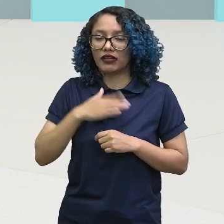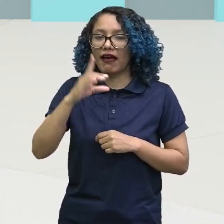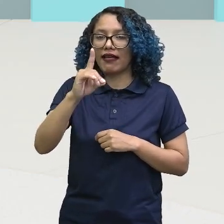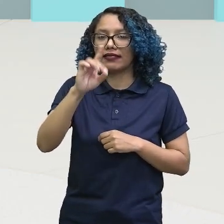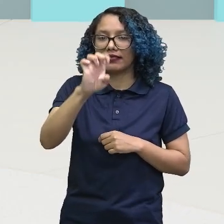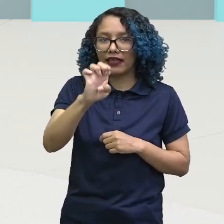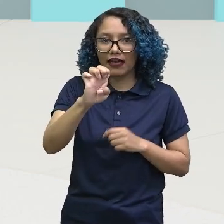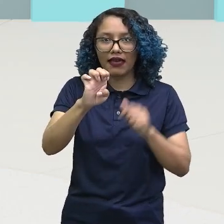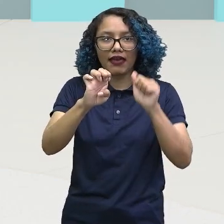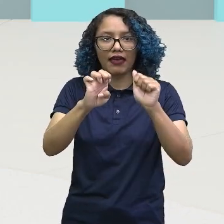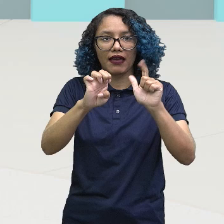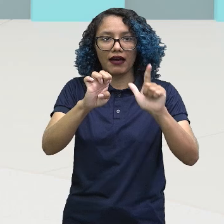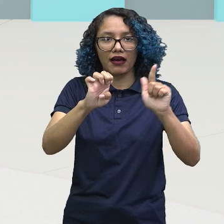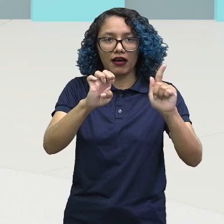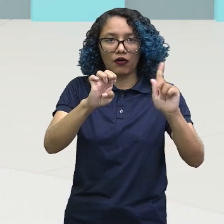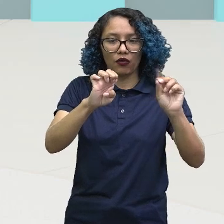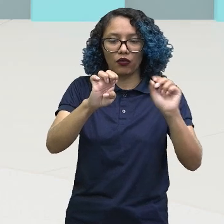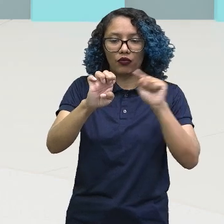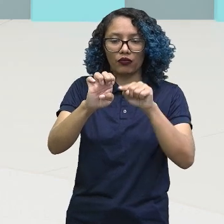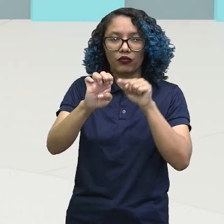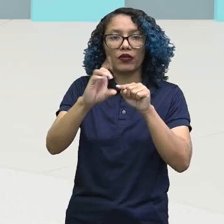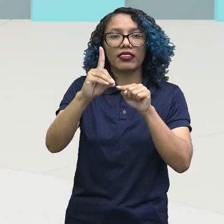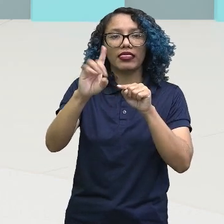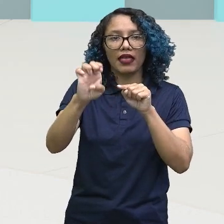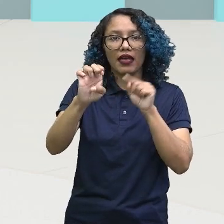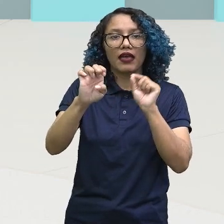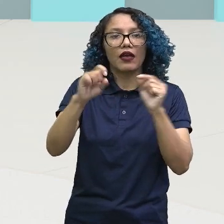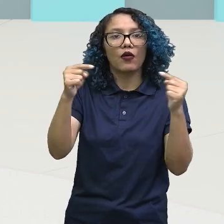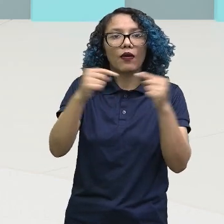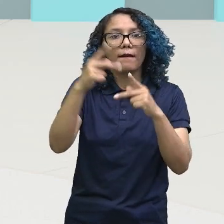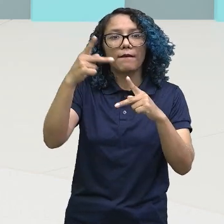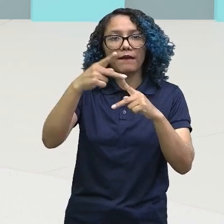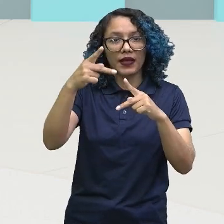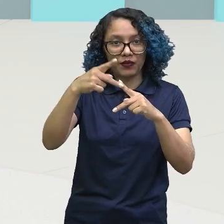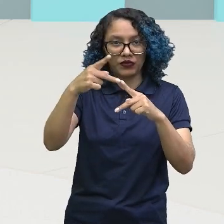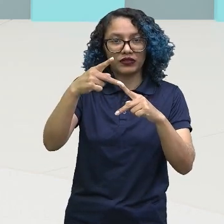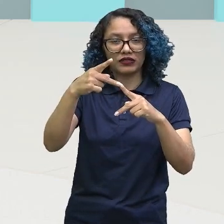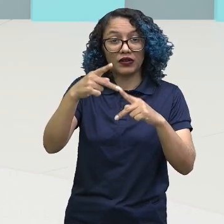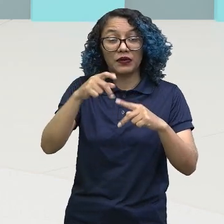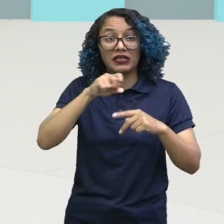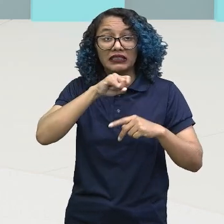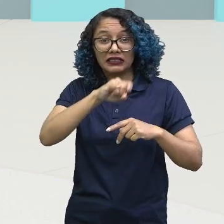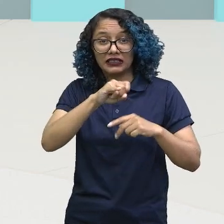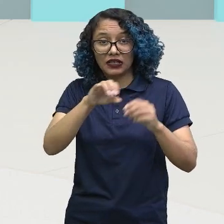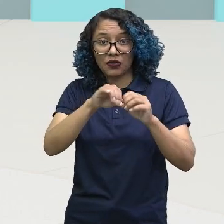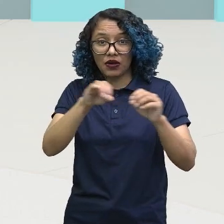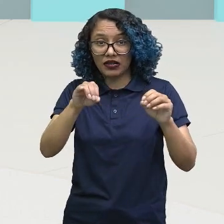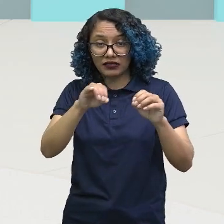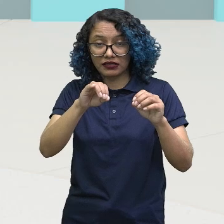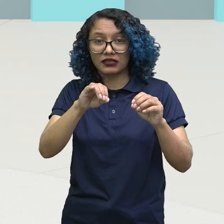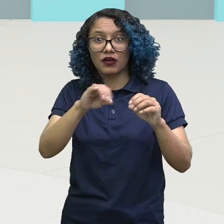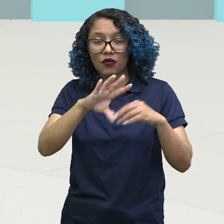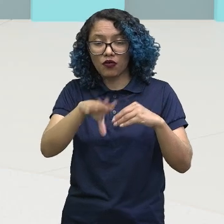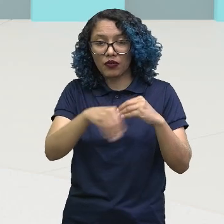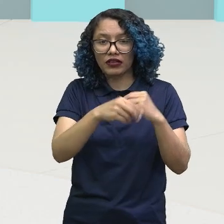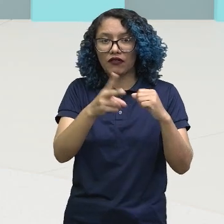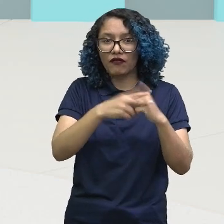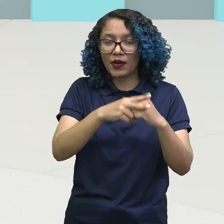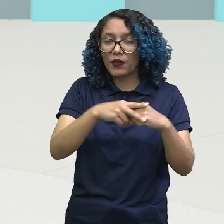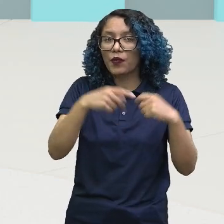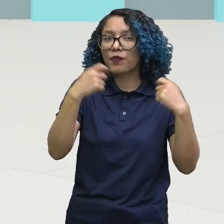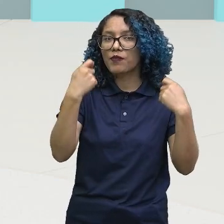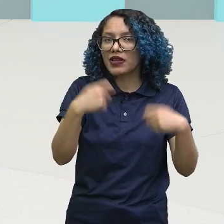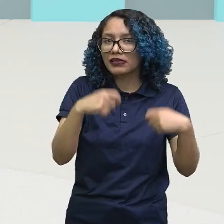meio, ok? Esse elemento é chamado de preposição. E se a oração que vem depois completar um verbo que pede